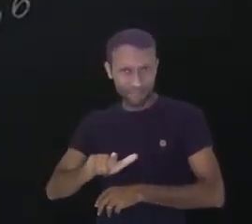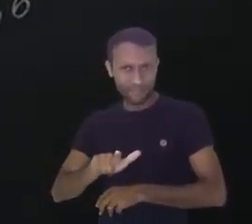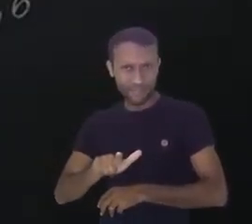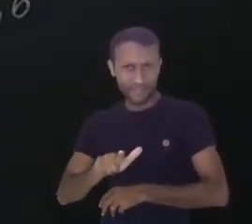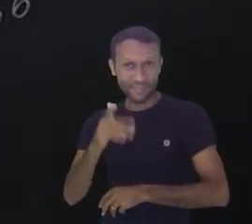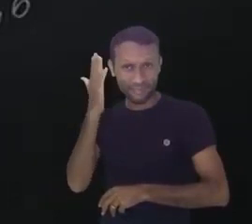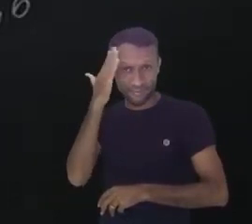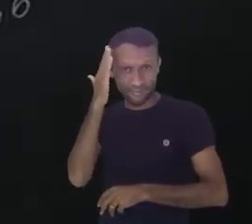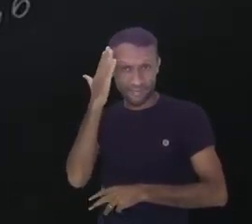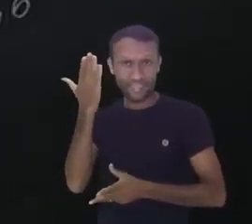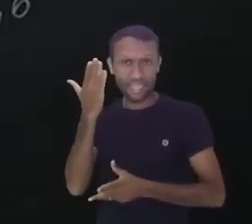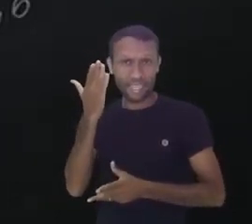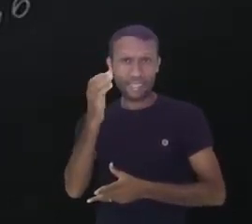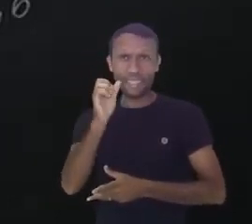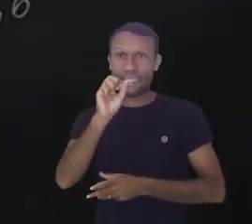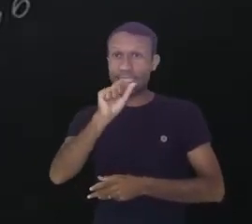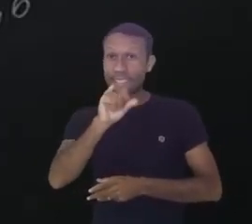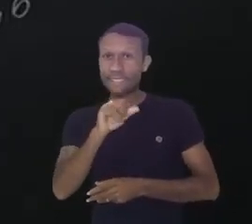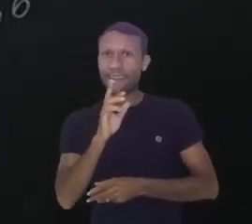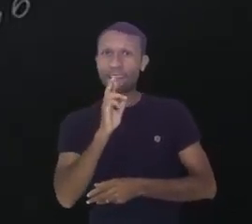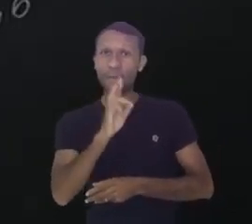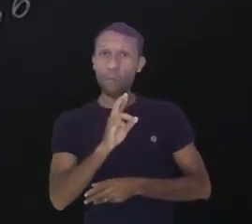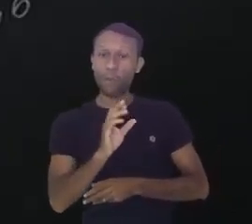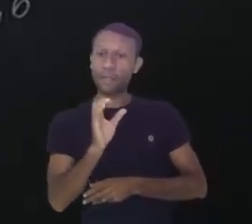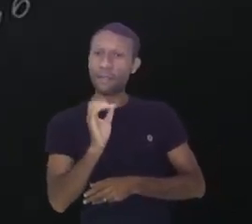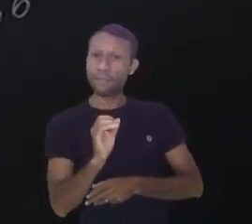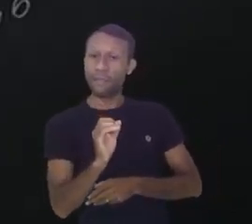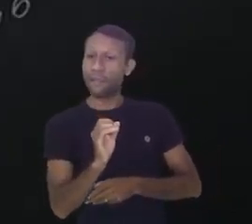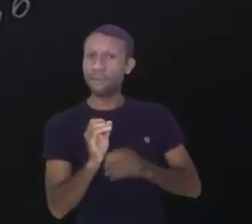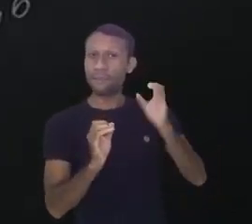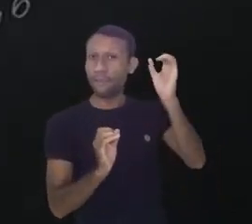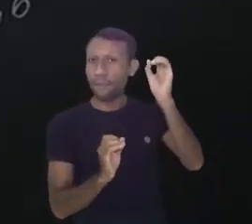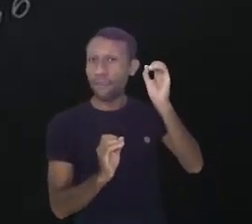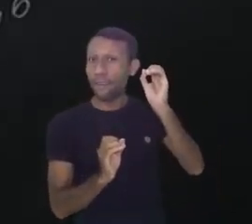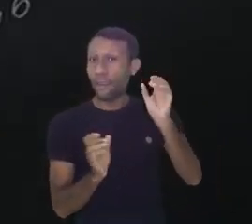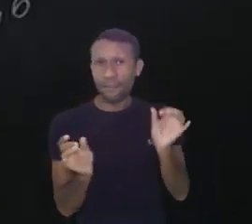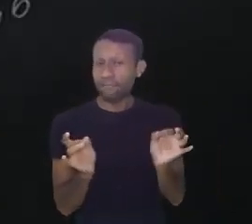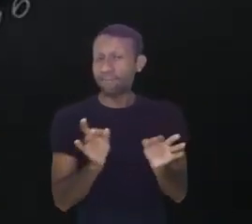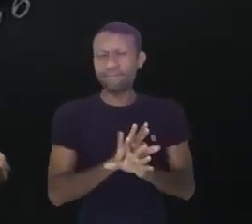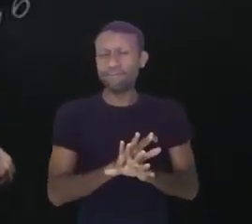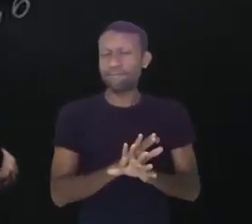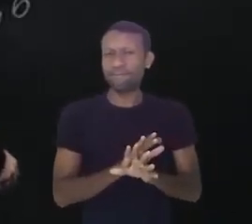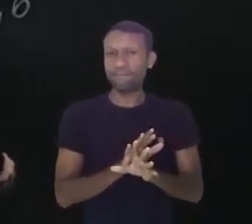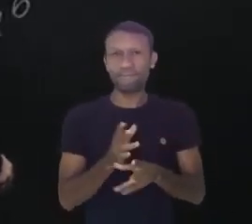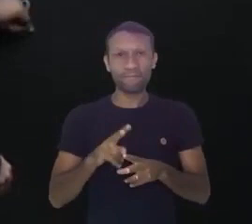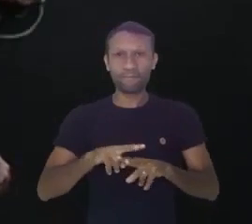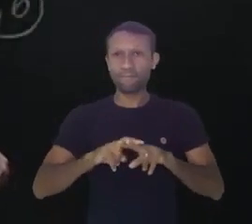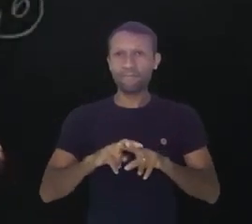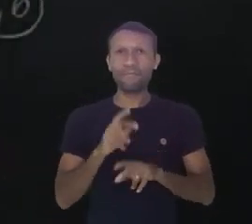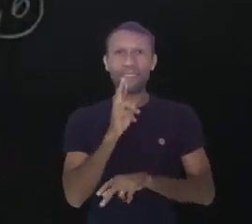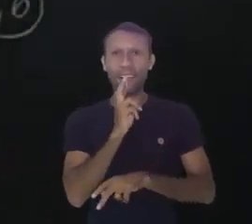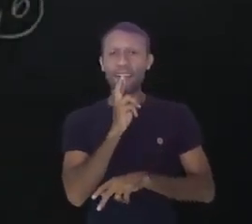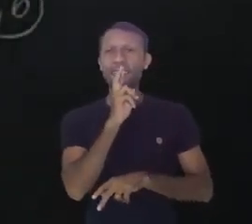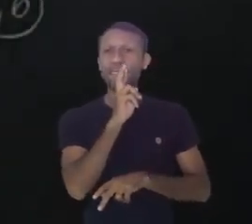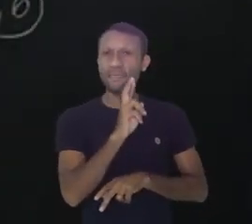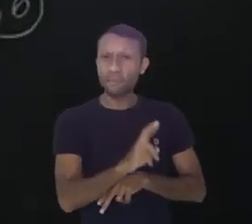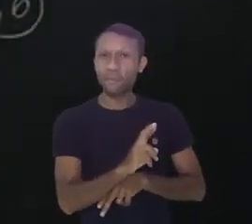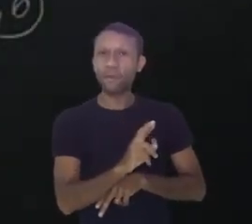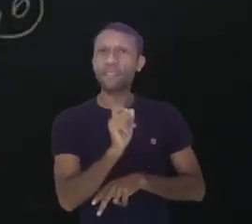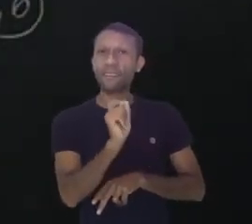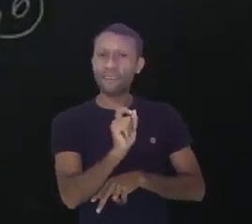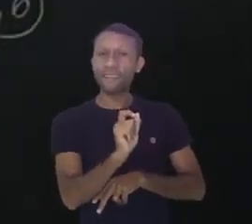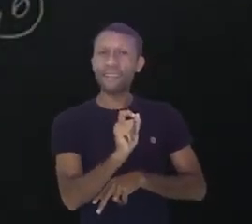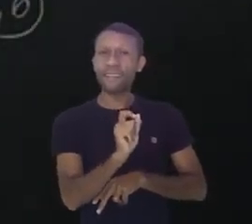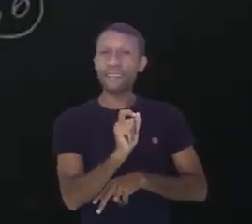novo, sendo o resto igual a 0, a minha divisão aqui acabou. Portanto, o resultado aqui do